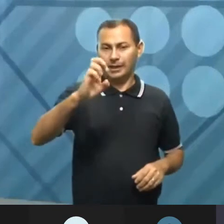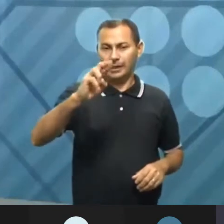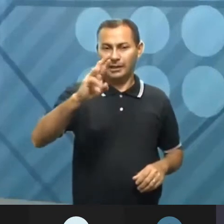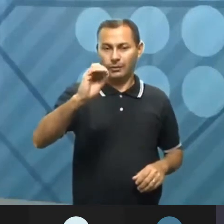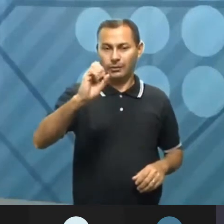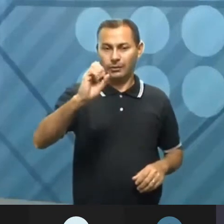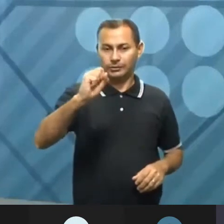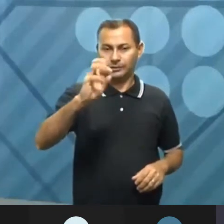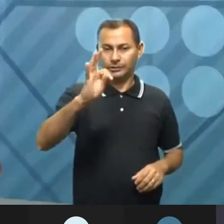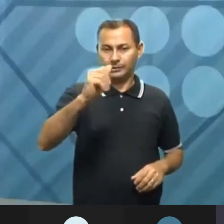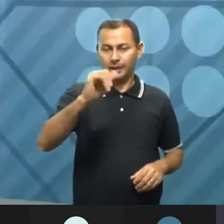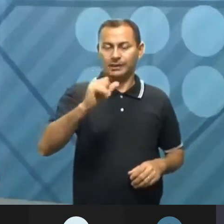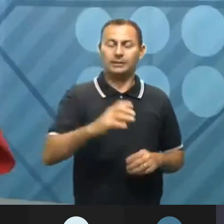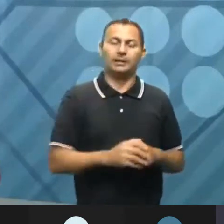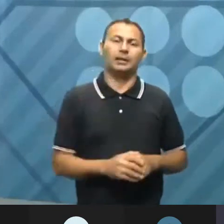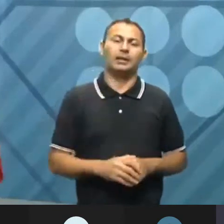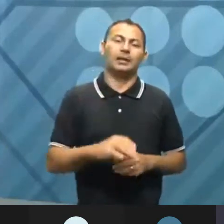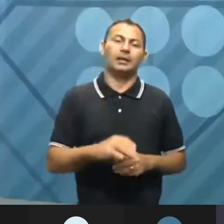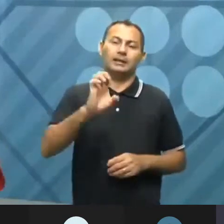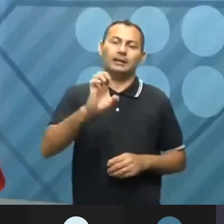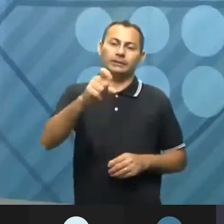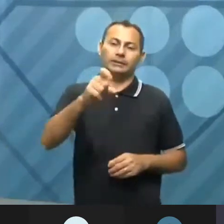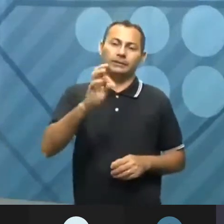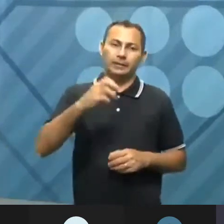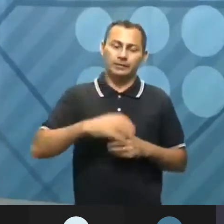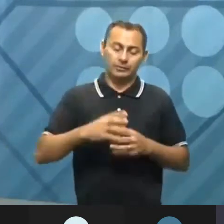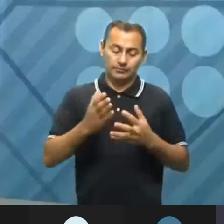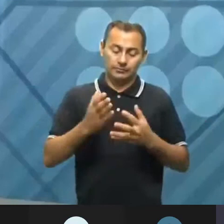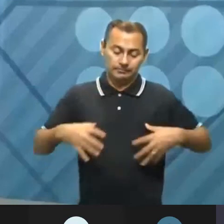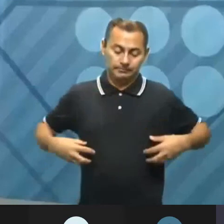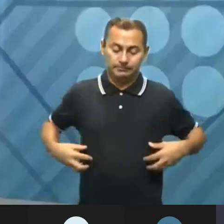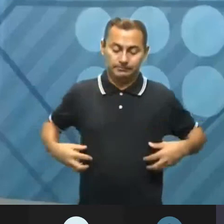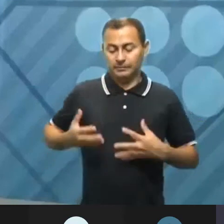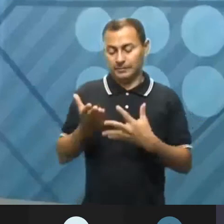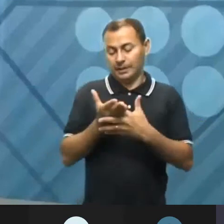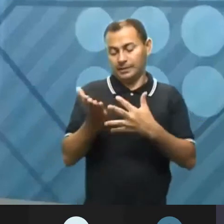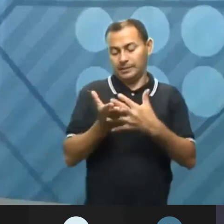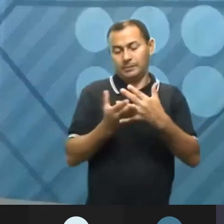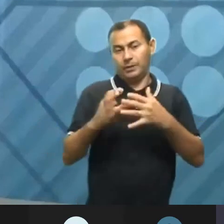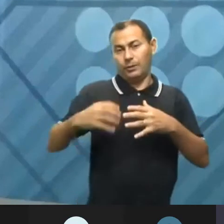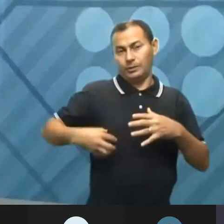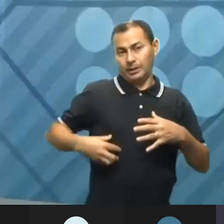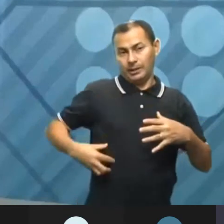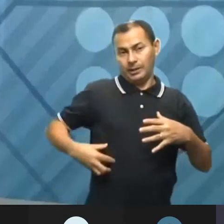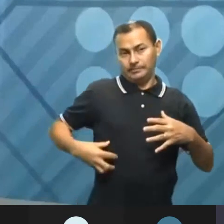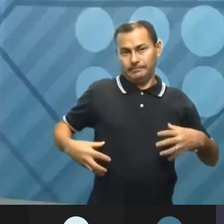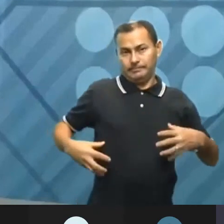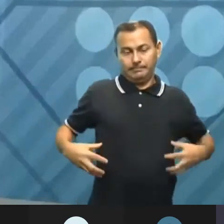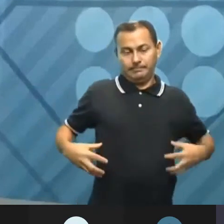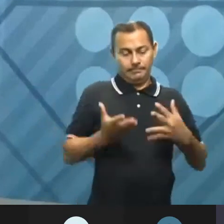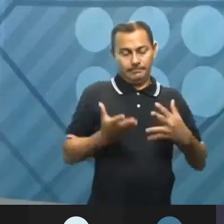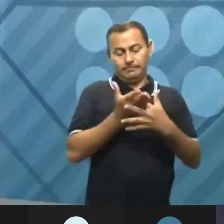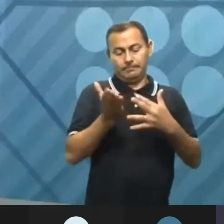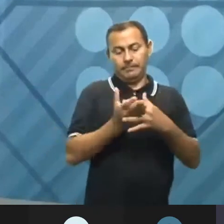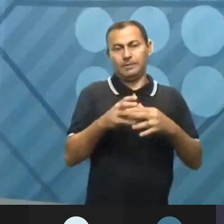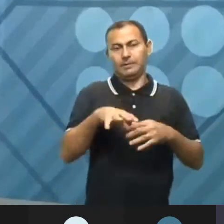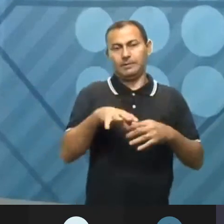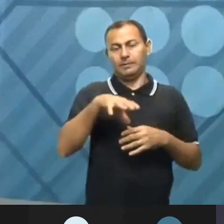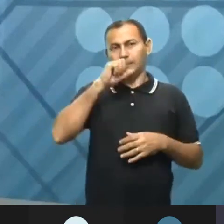intercostais externos, que estão aqui nessa região entre as costelas, que também são ativados nesse momento